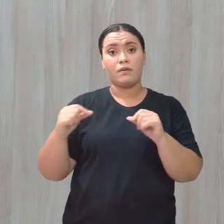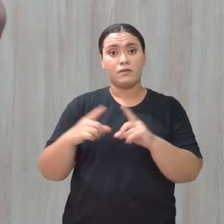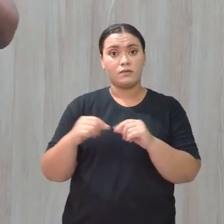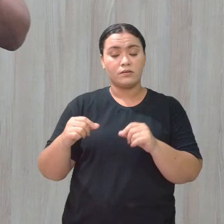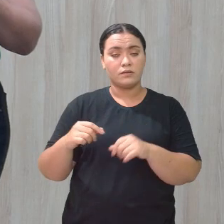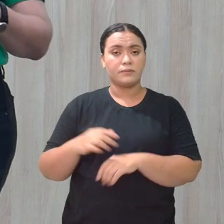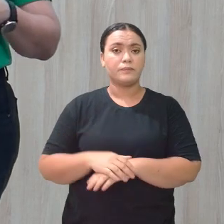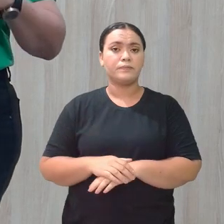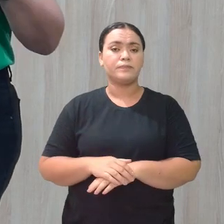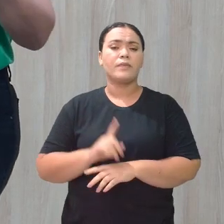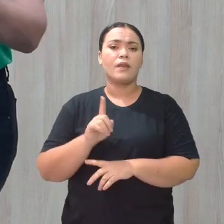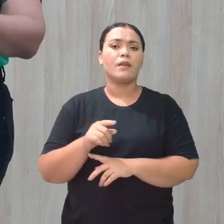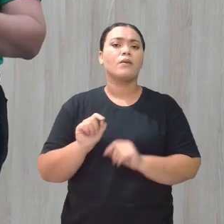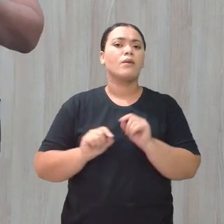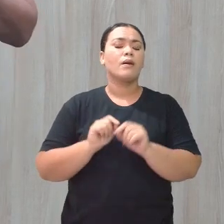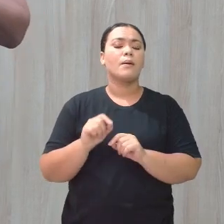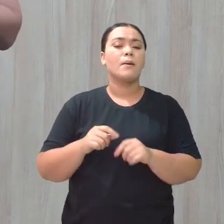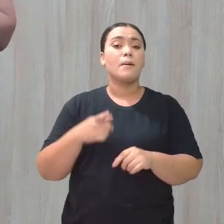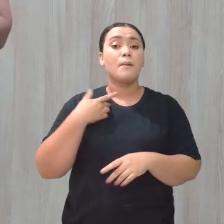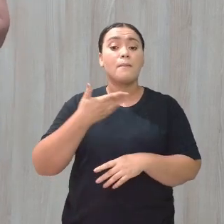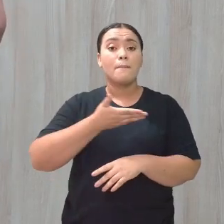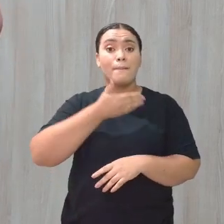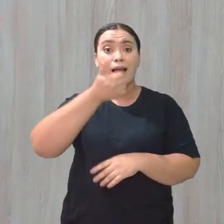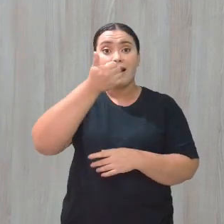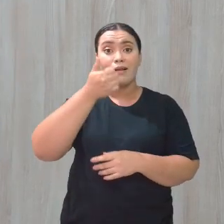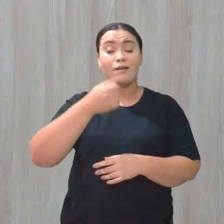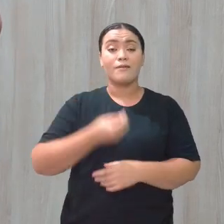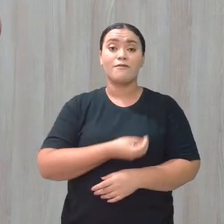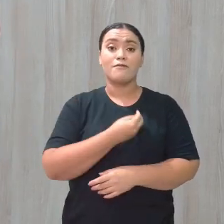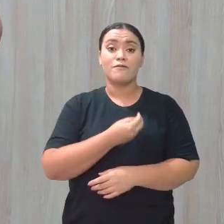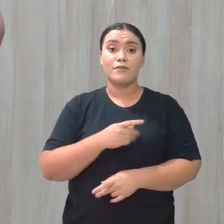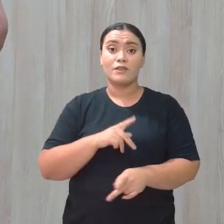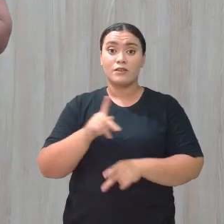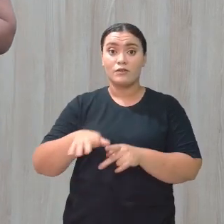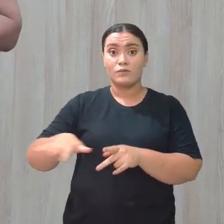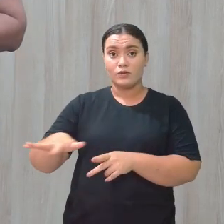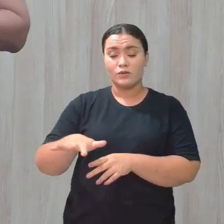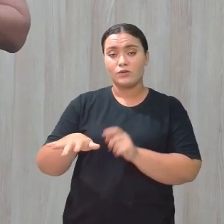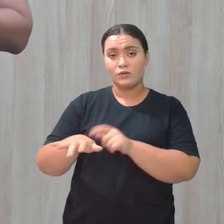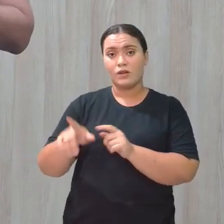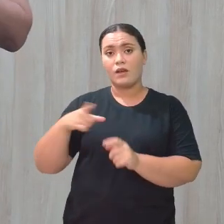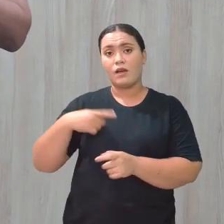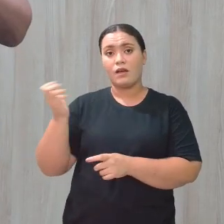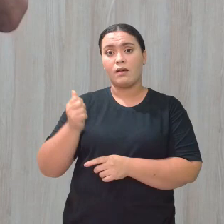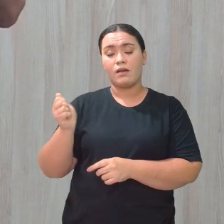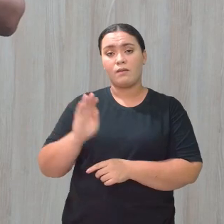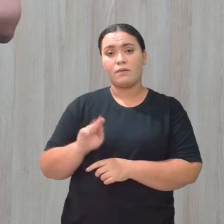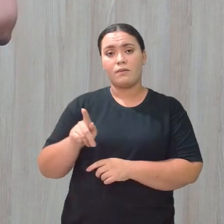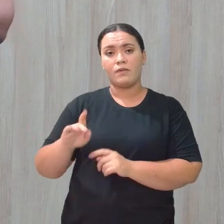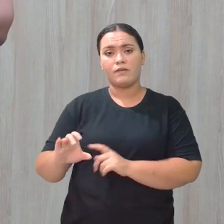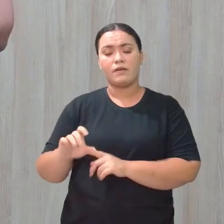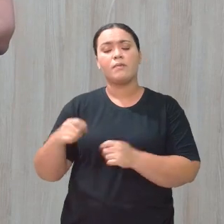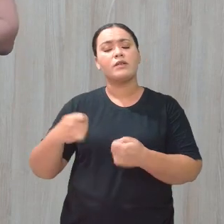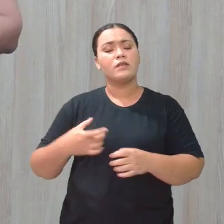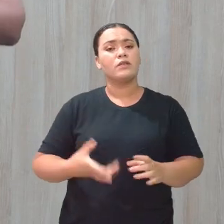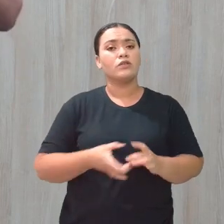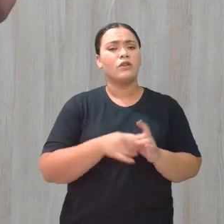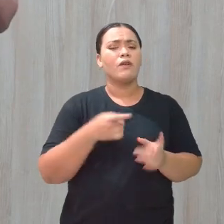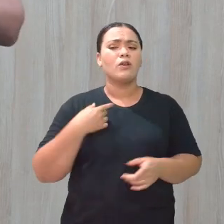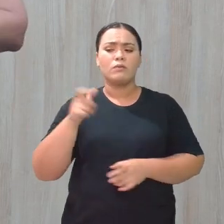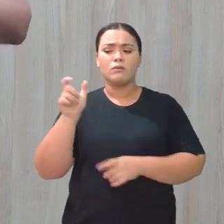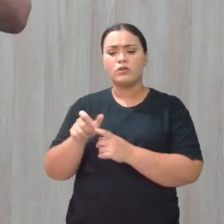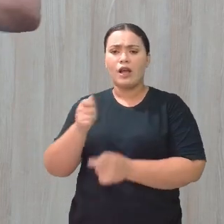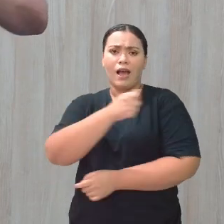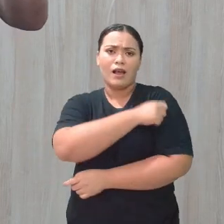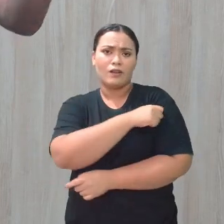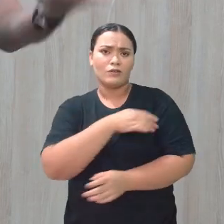que estão visando melhorar a vida dessas pessoas, precisam ser conjuntas, né? O sujeito ele não é apenas da educação. Aquele